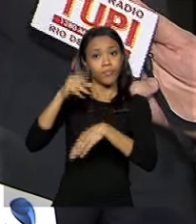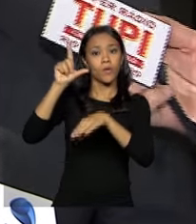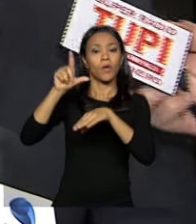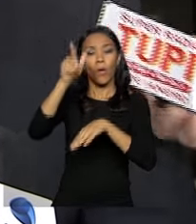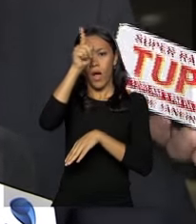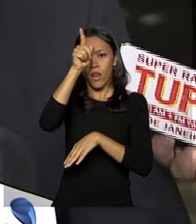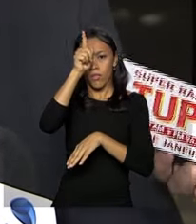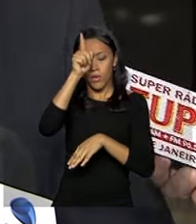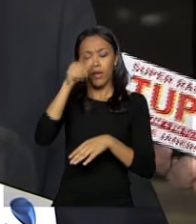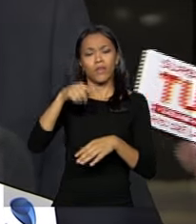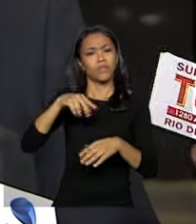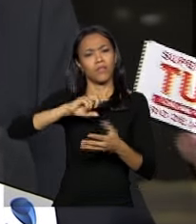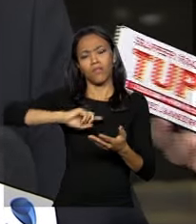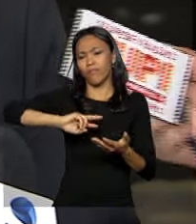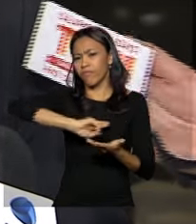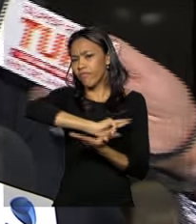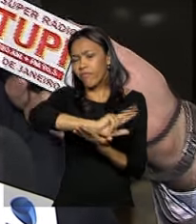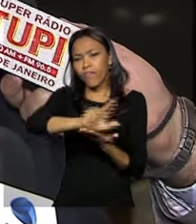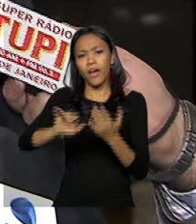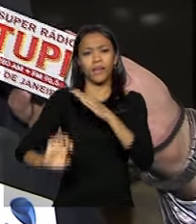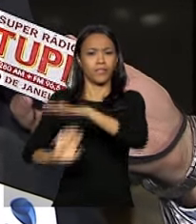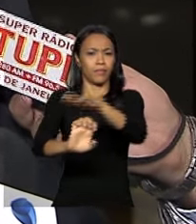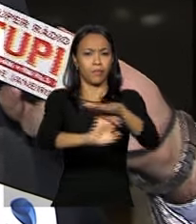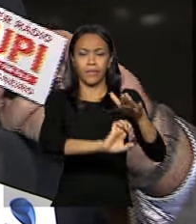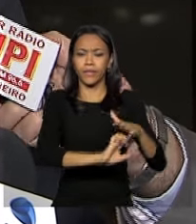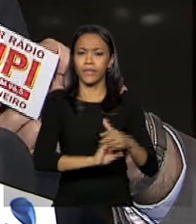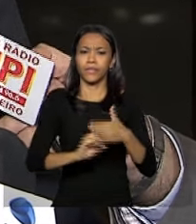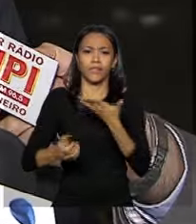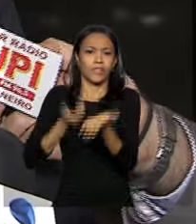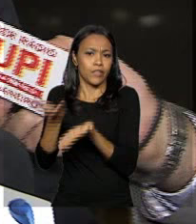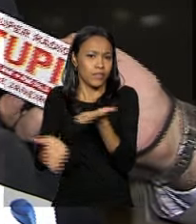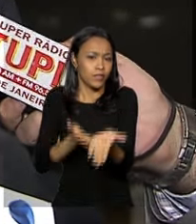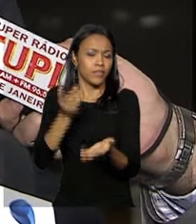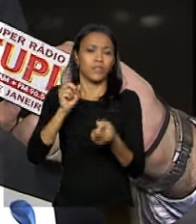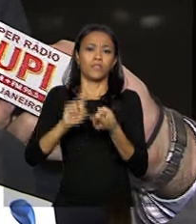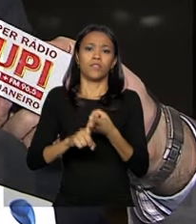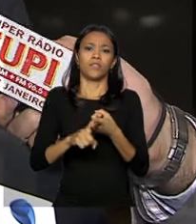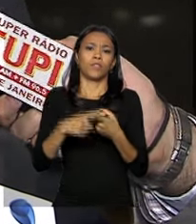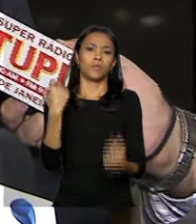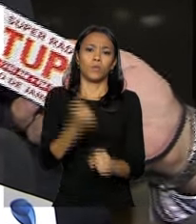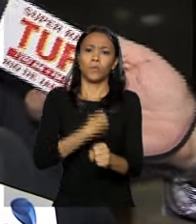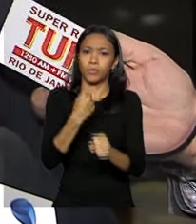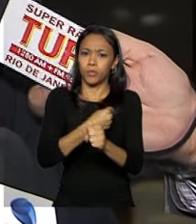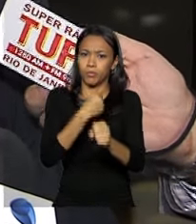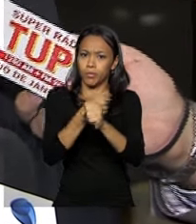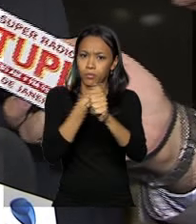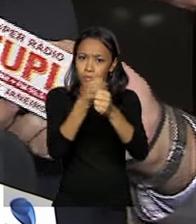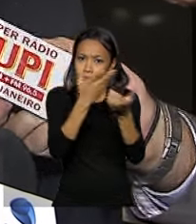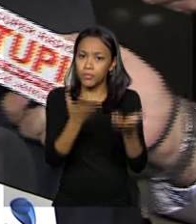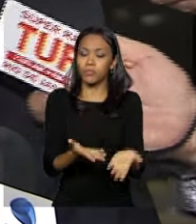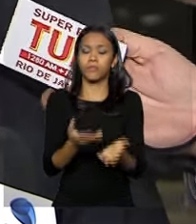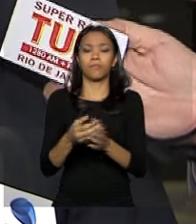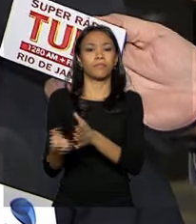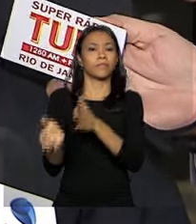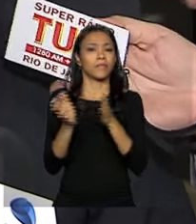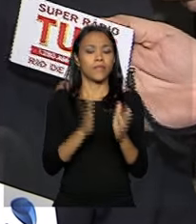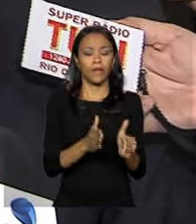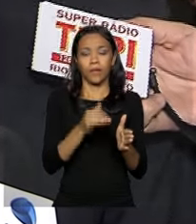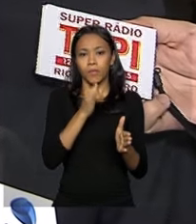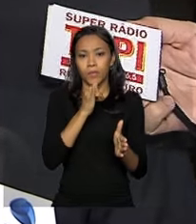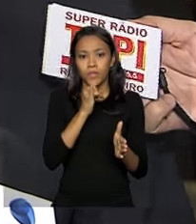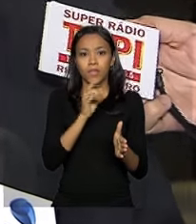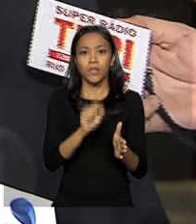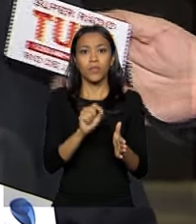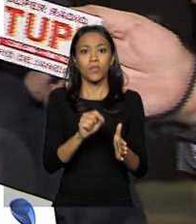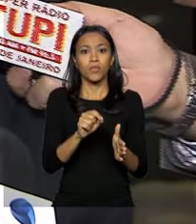vários segmentos, desde a área de serviços, a empresas que atuam na área de infraestrutura, na área, por exemplo,